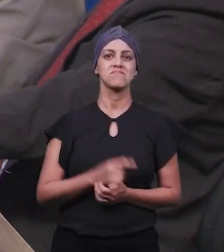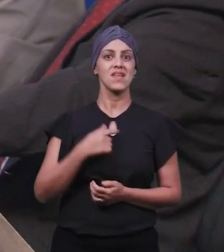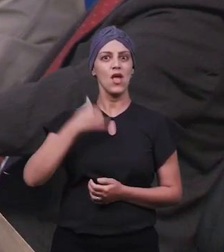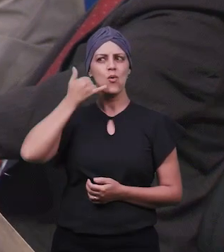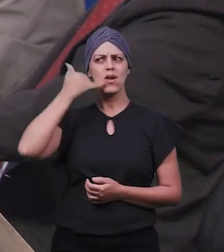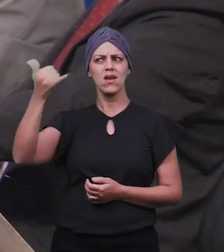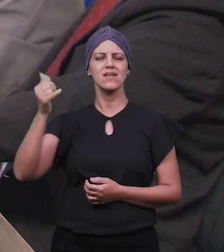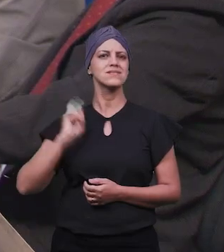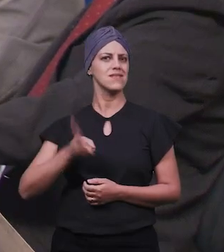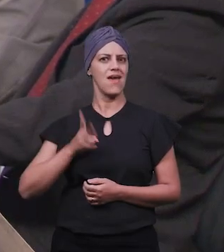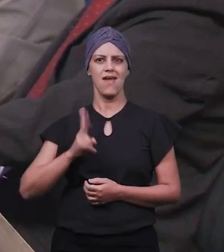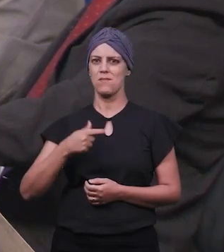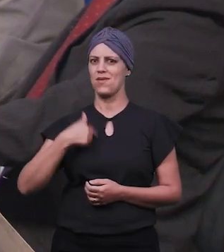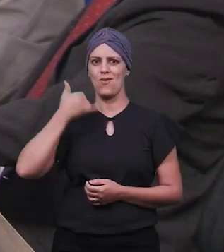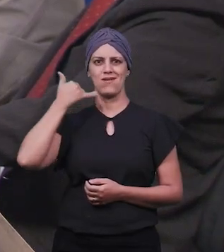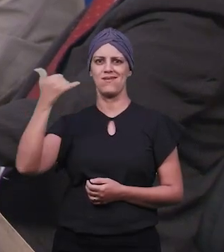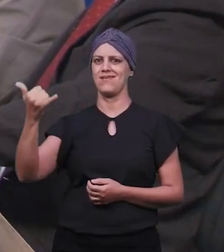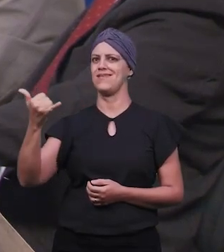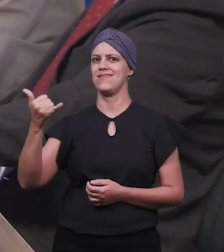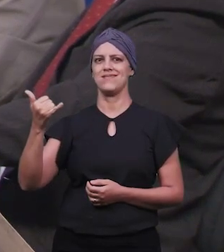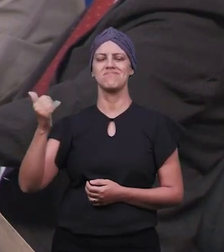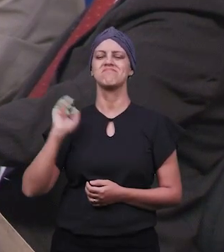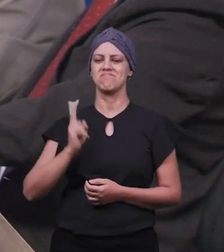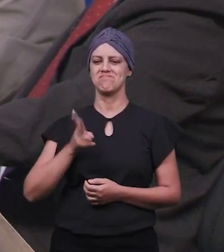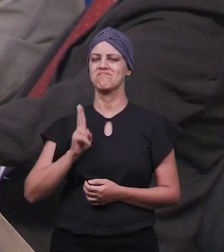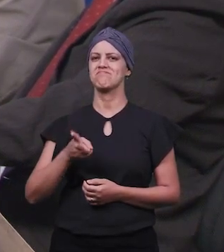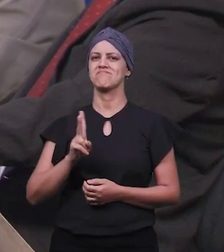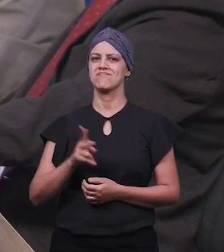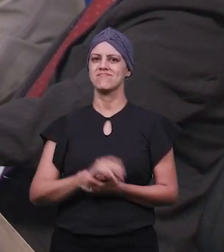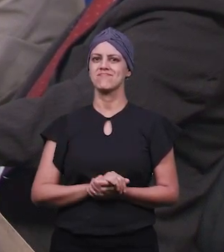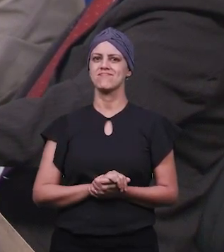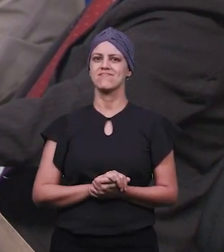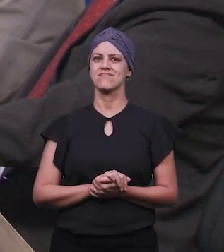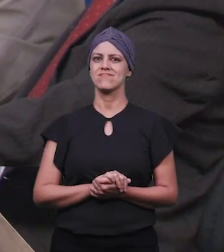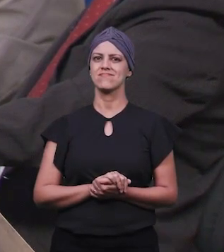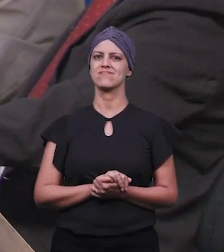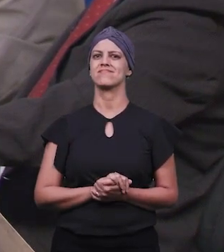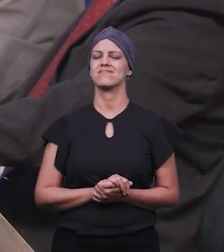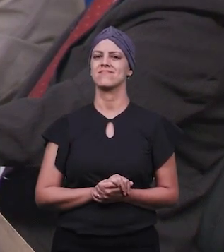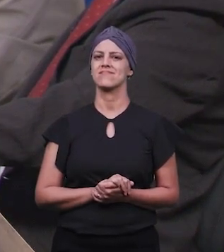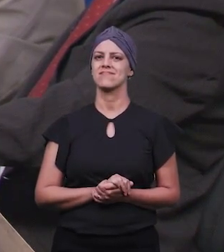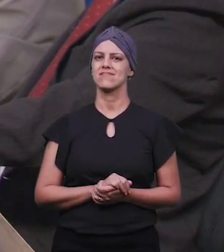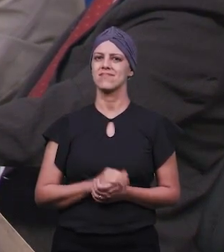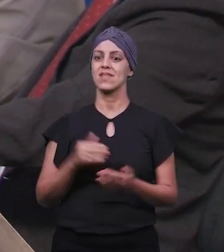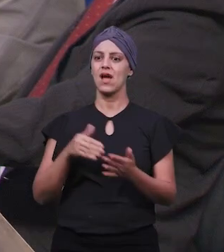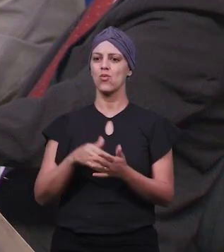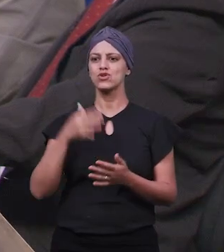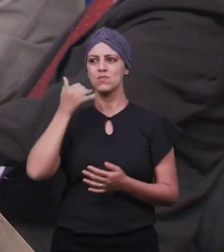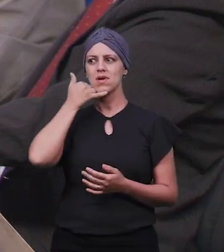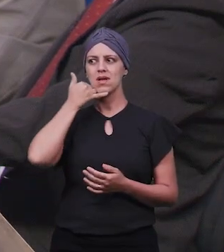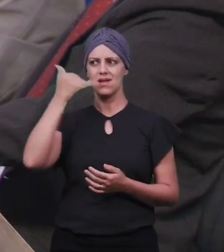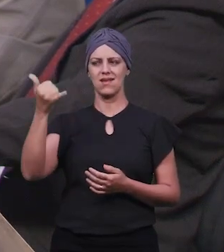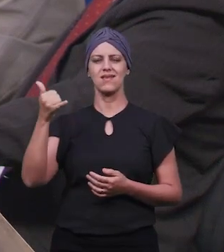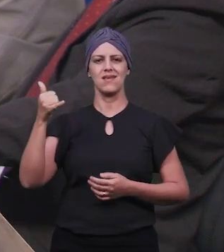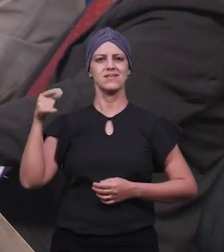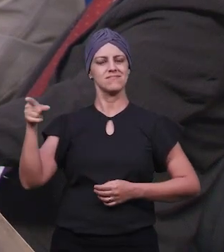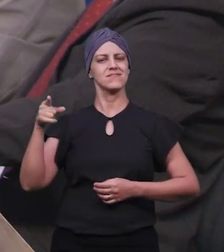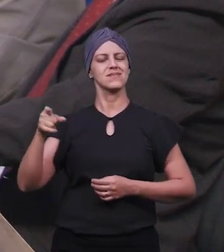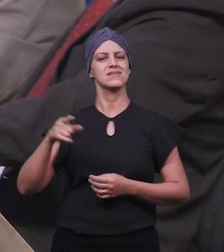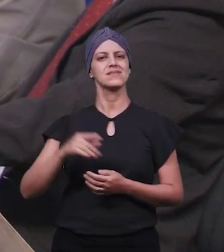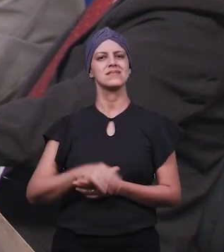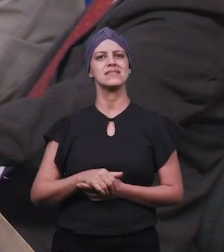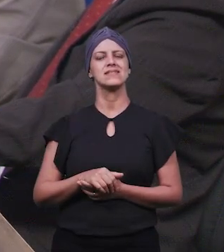Aí eu ligo para ele constantemente. Né, eu tenho ligado para ele constantemente. Aí ele é interessante que na última ligação,